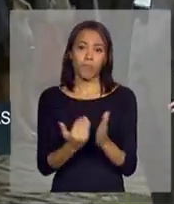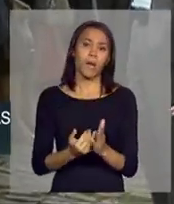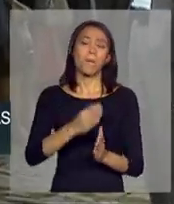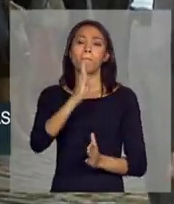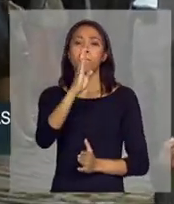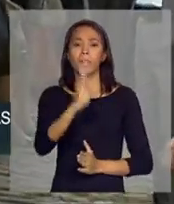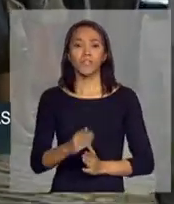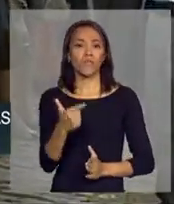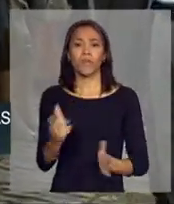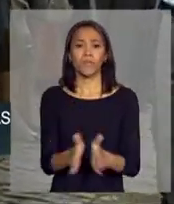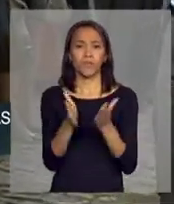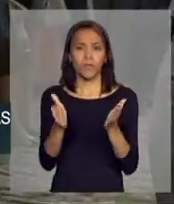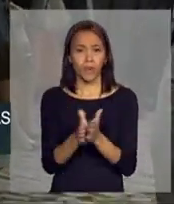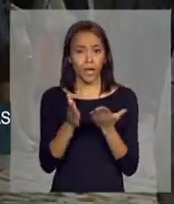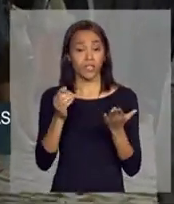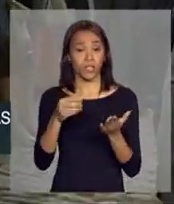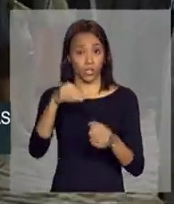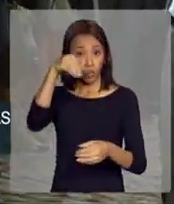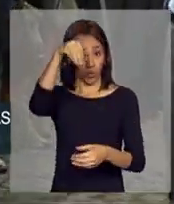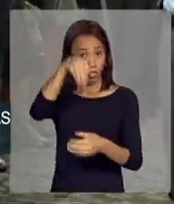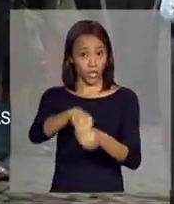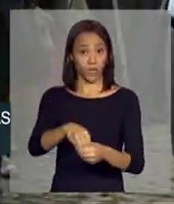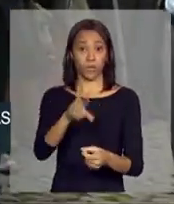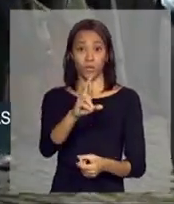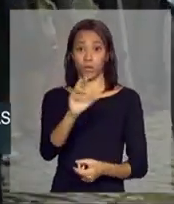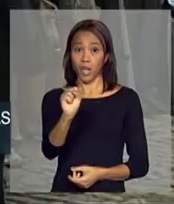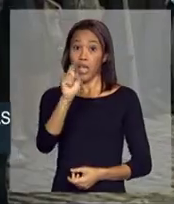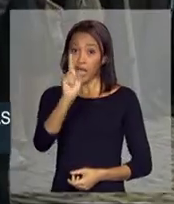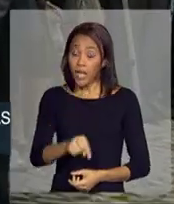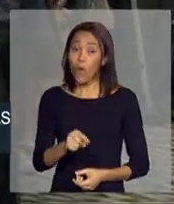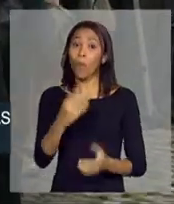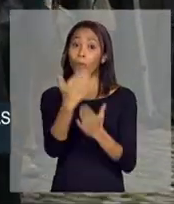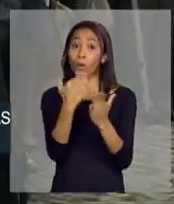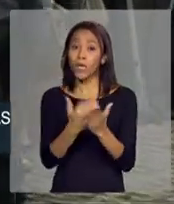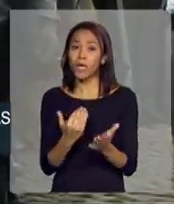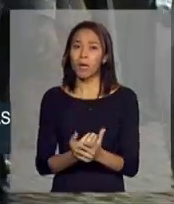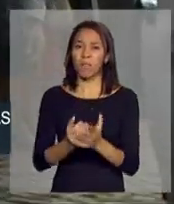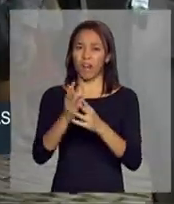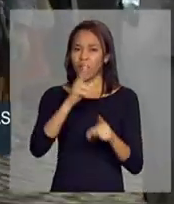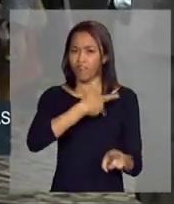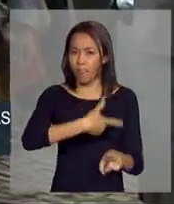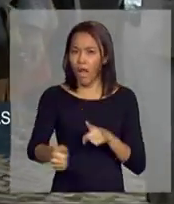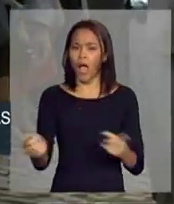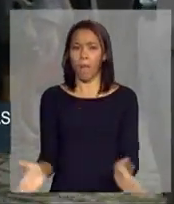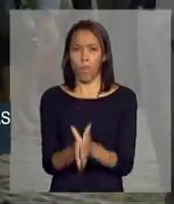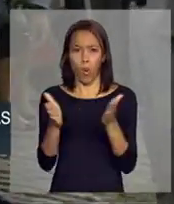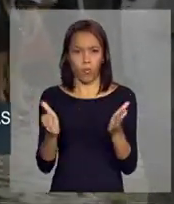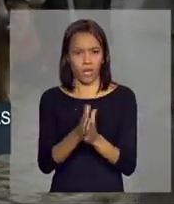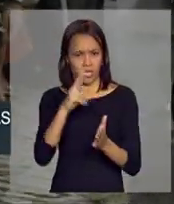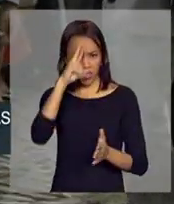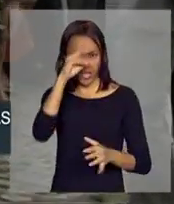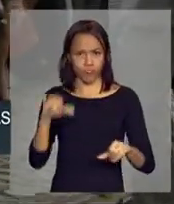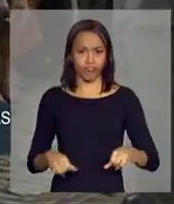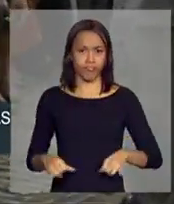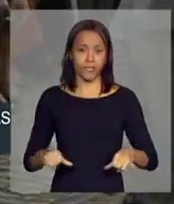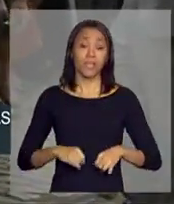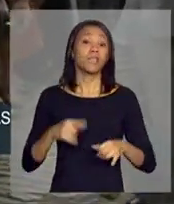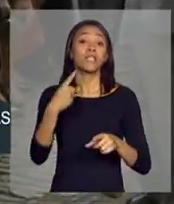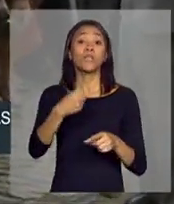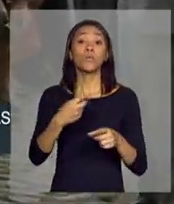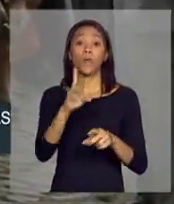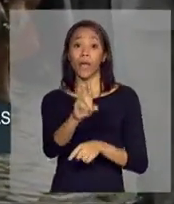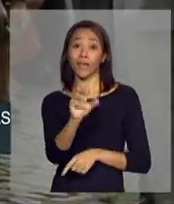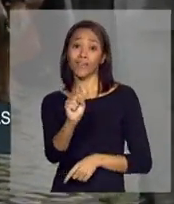rio grande do sul que é um programa de erradicação da pobreza do governo do estado do rio grande do sul mais igual